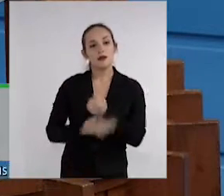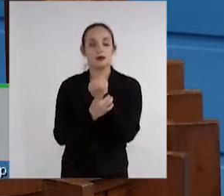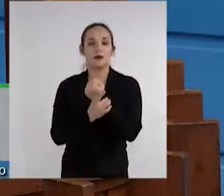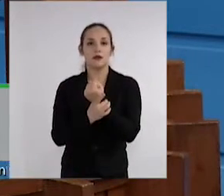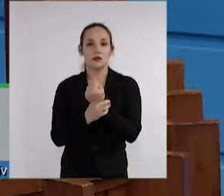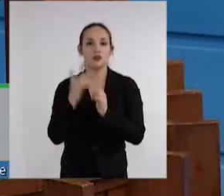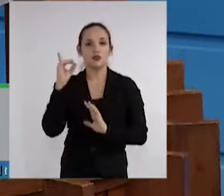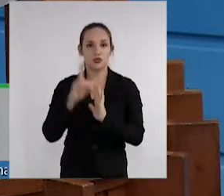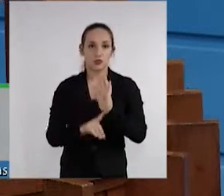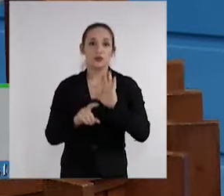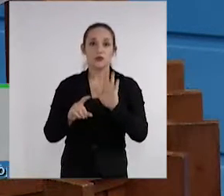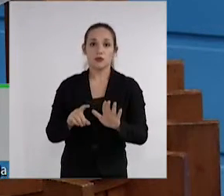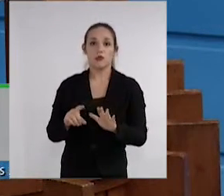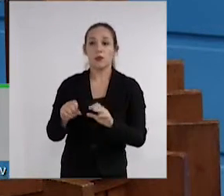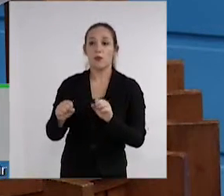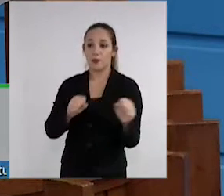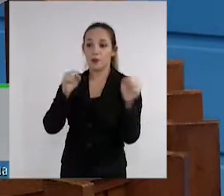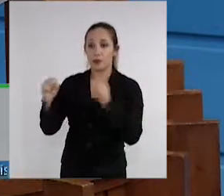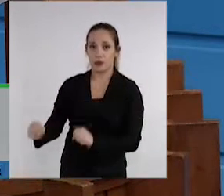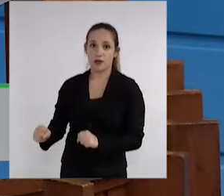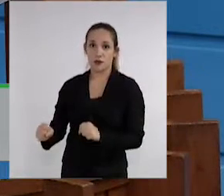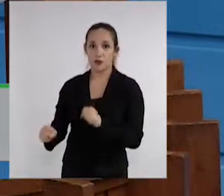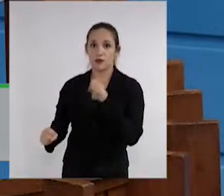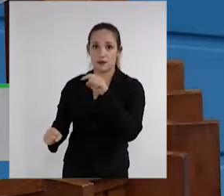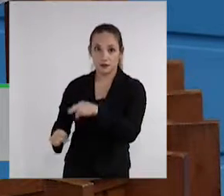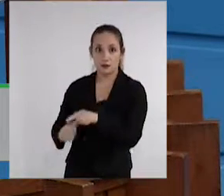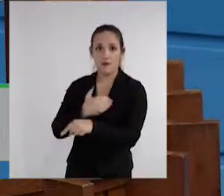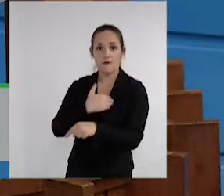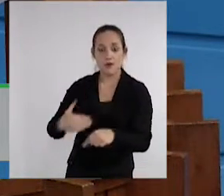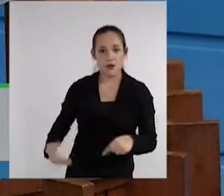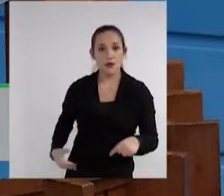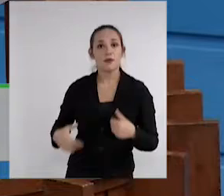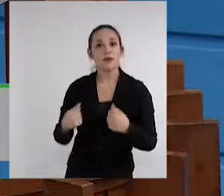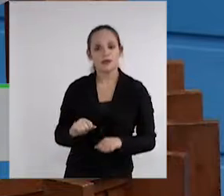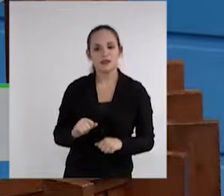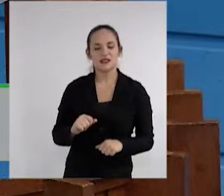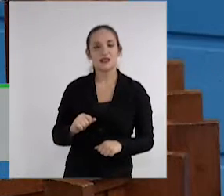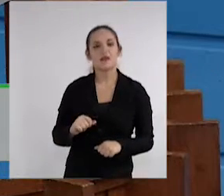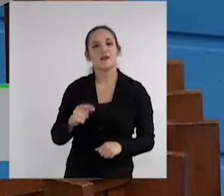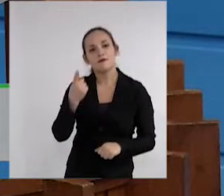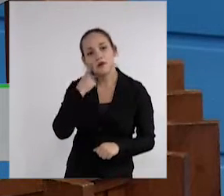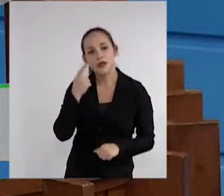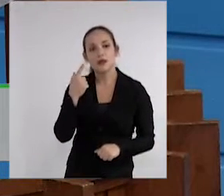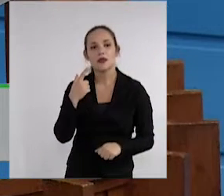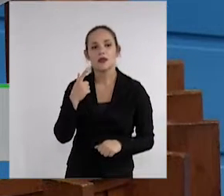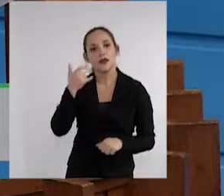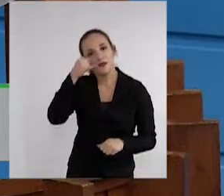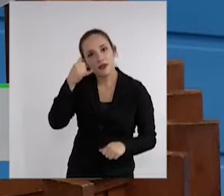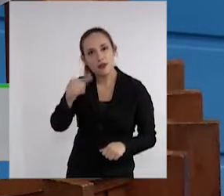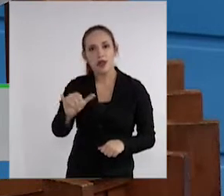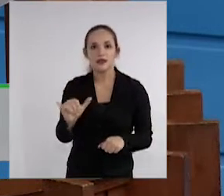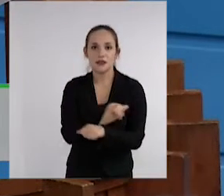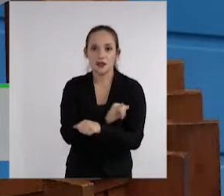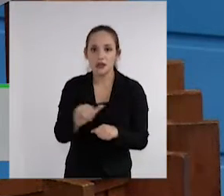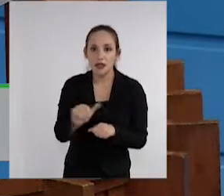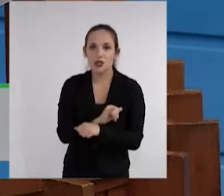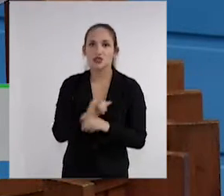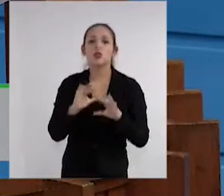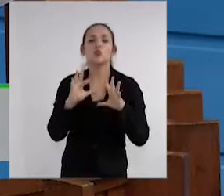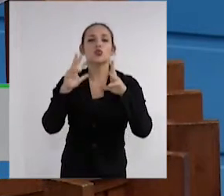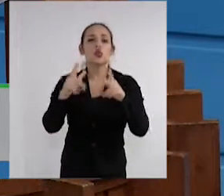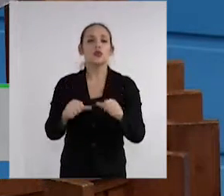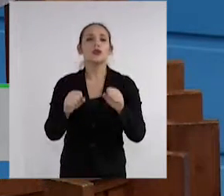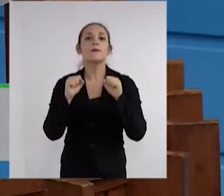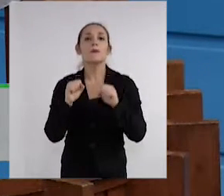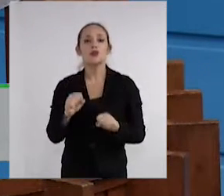poder público, no inciso 5º, controlar a produção, a comercialização, o emprego de técnicas, métodos e substâncias